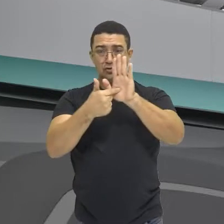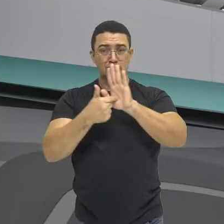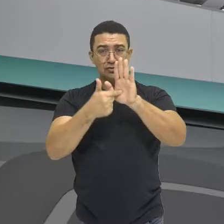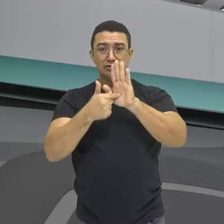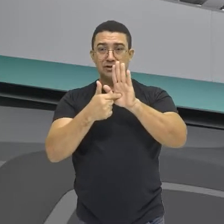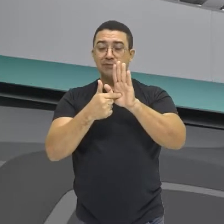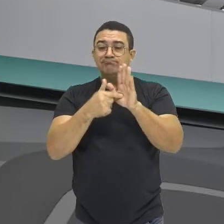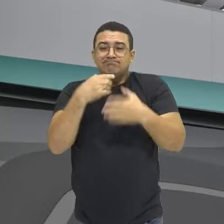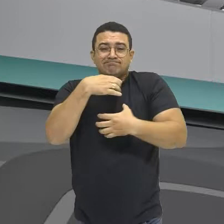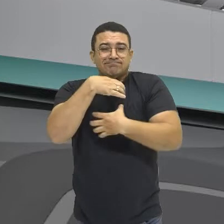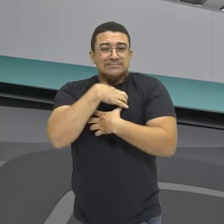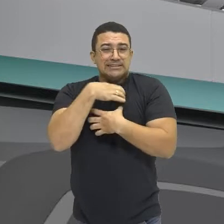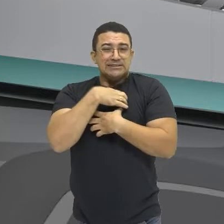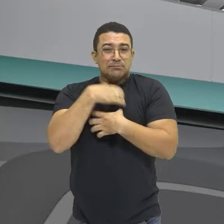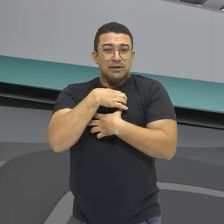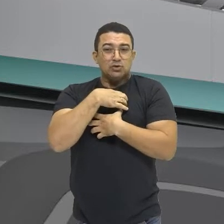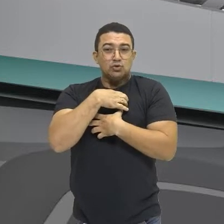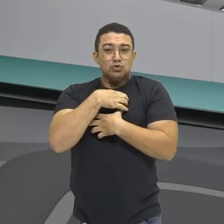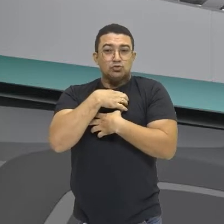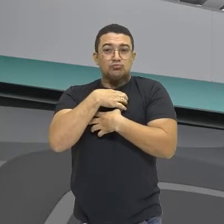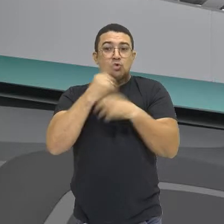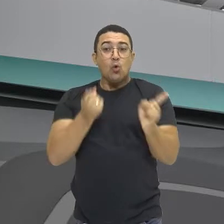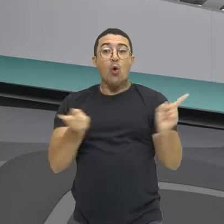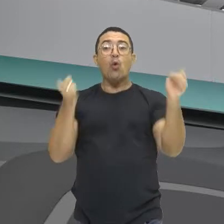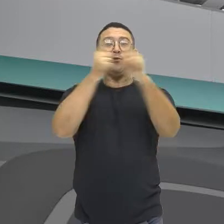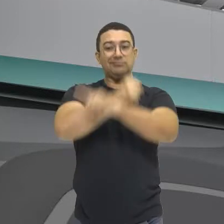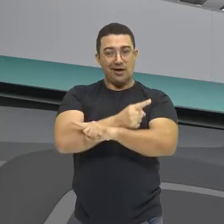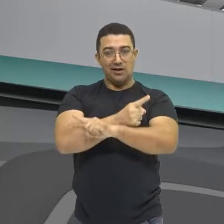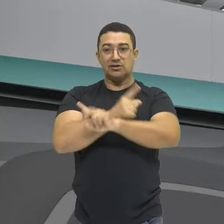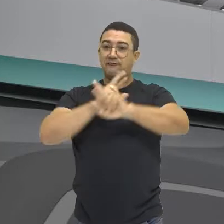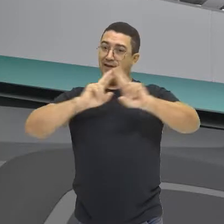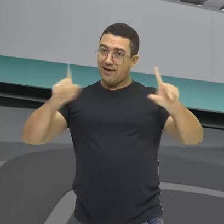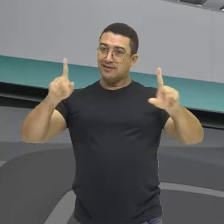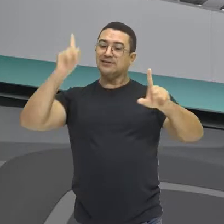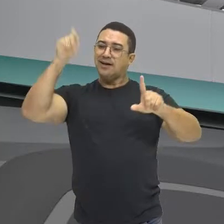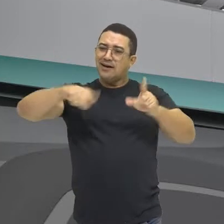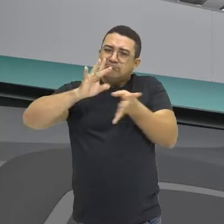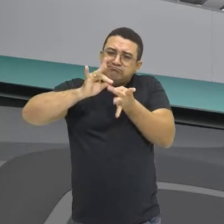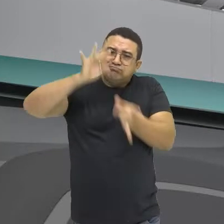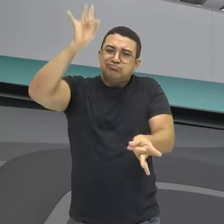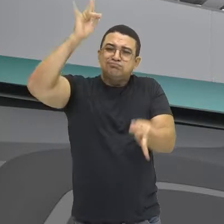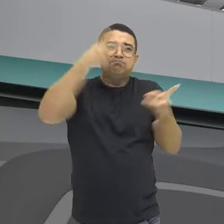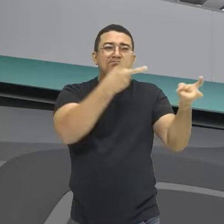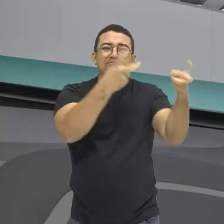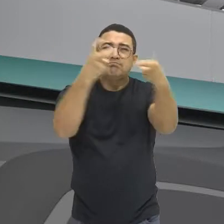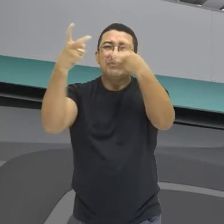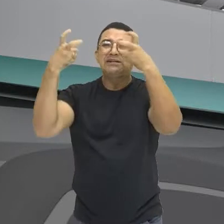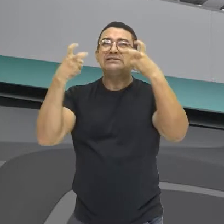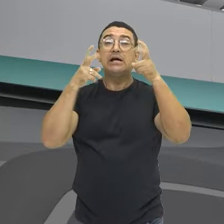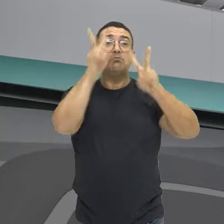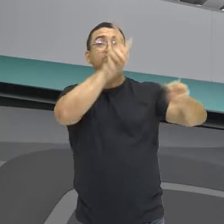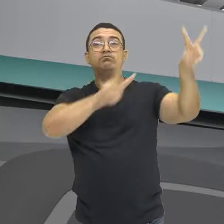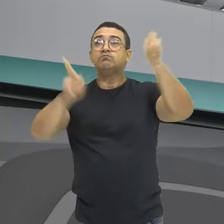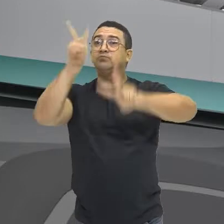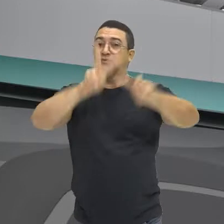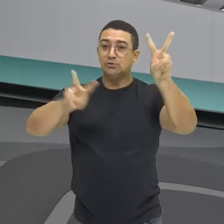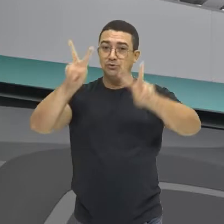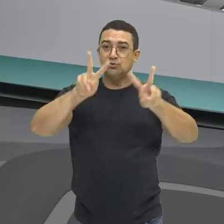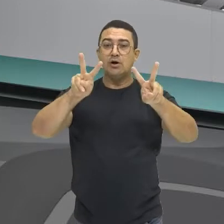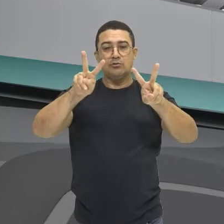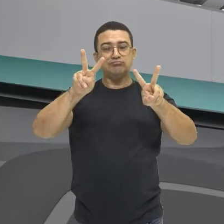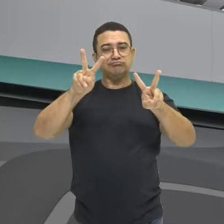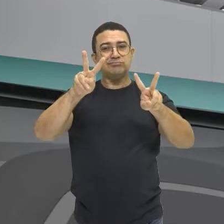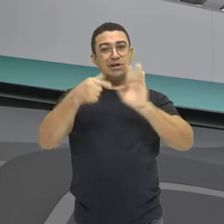do quê? Dos sentimentos antagônicos. Tá? Então, são detalhes que são captados, são vistos, que traz